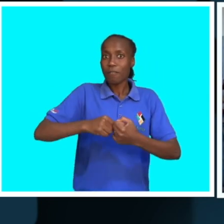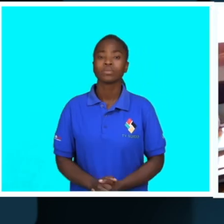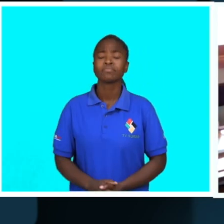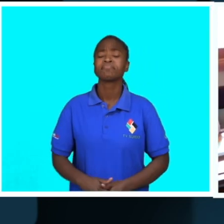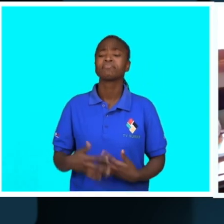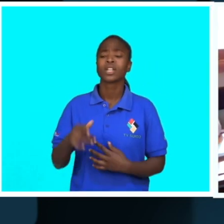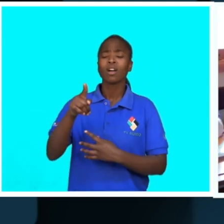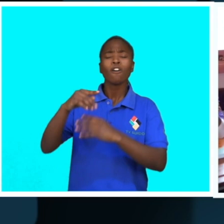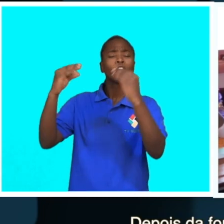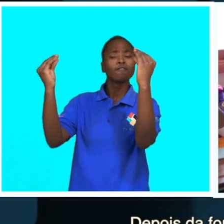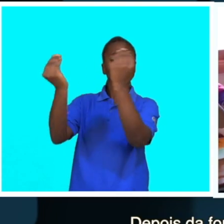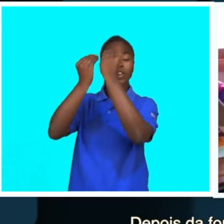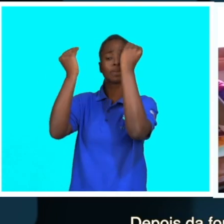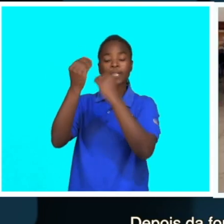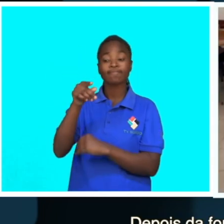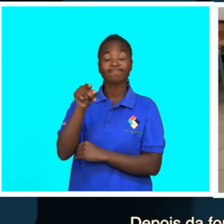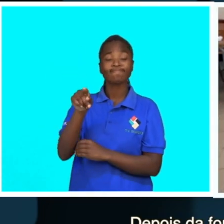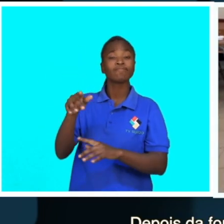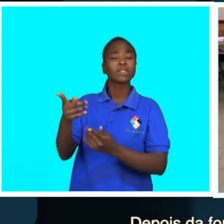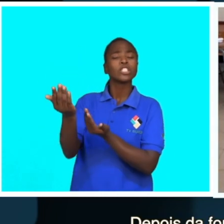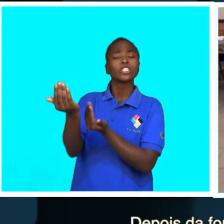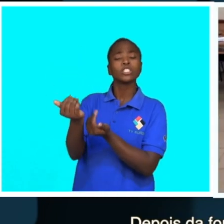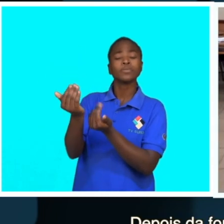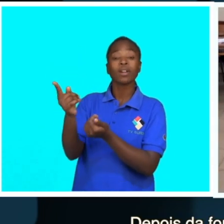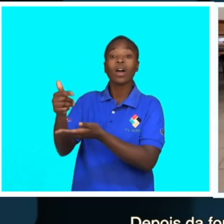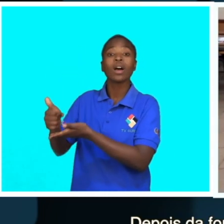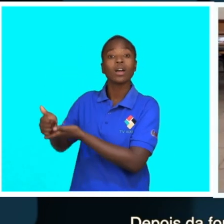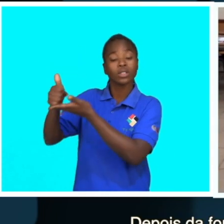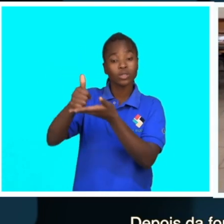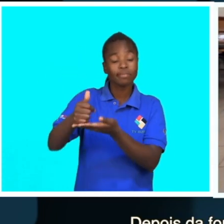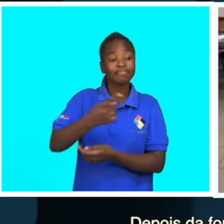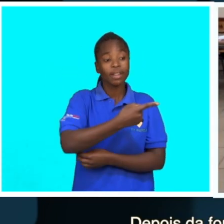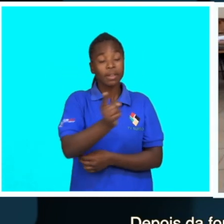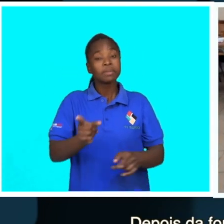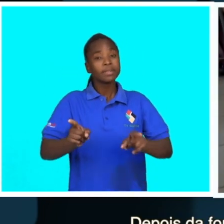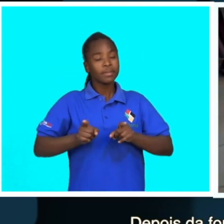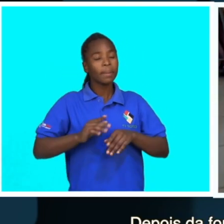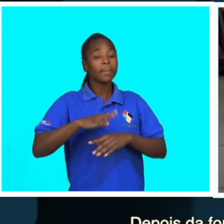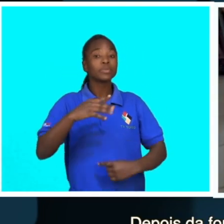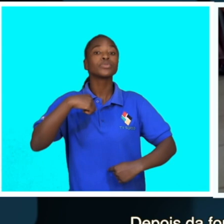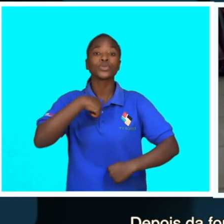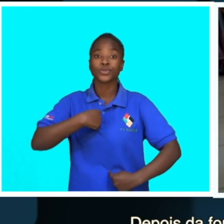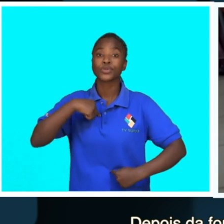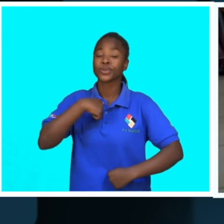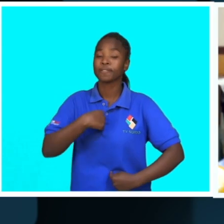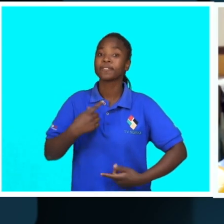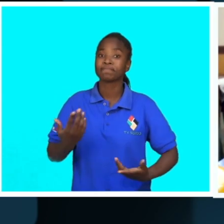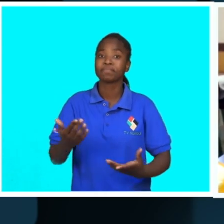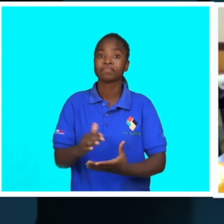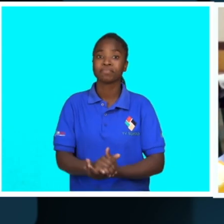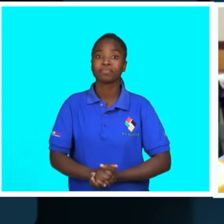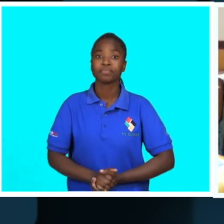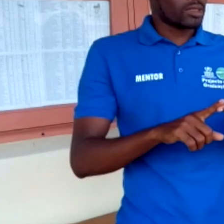desafio. Depois da formação, as mentoras esperam poder ajudar, sobretudo, raparigas necessitadas.